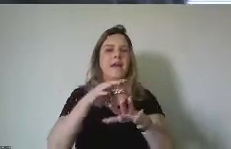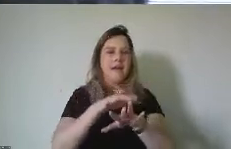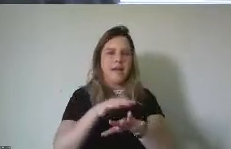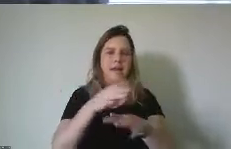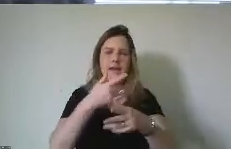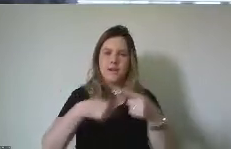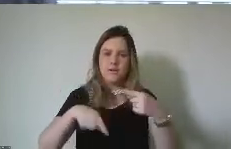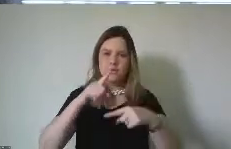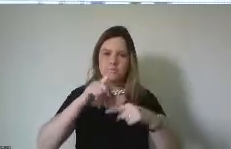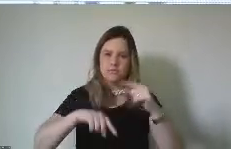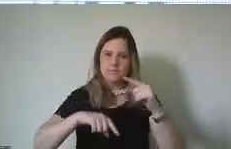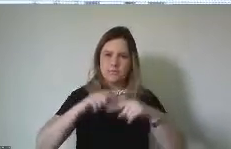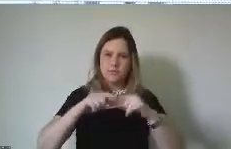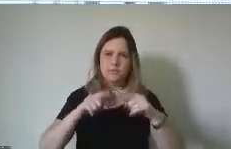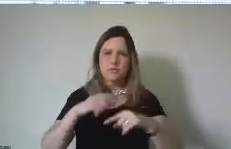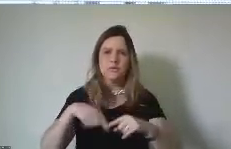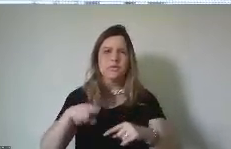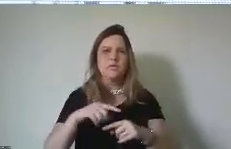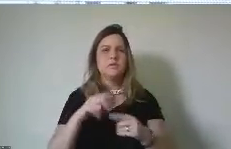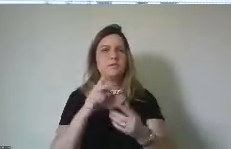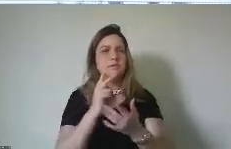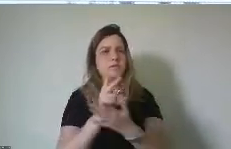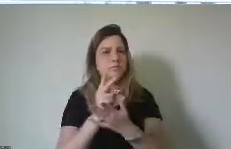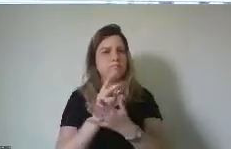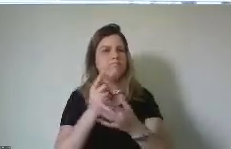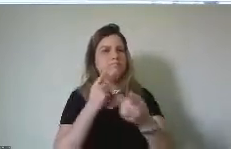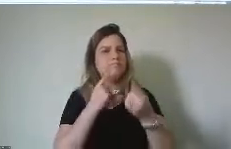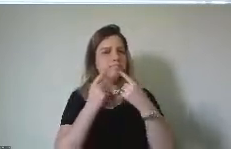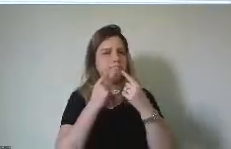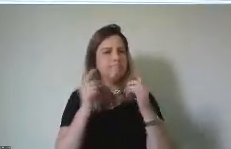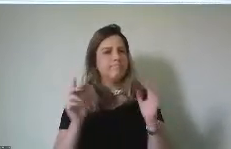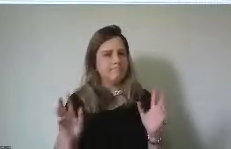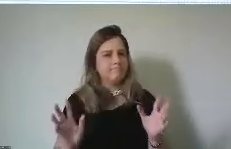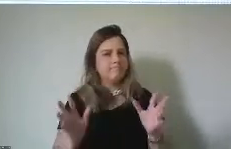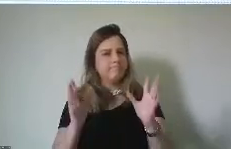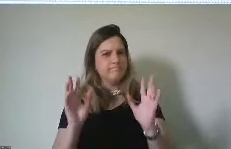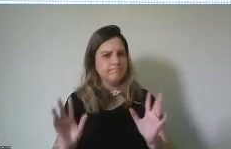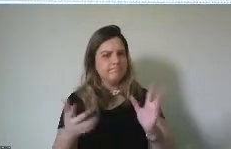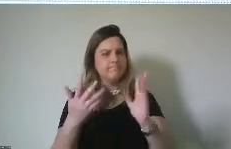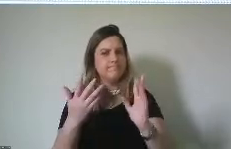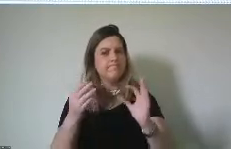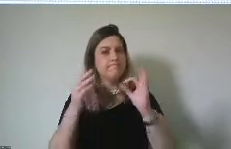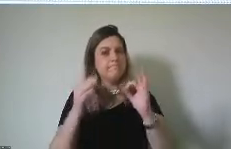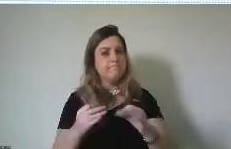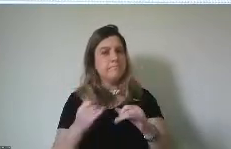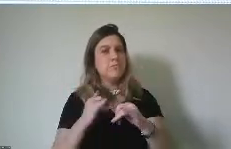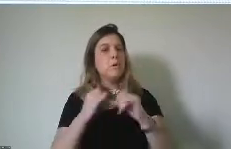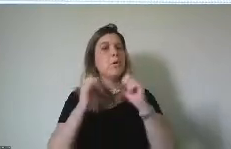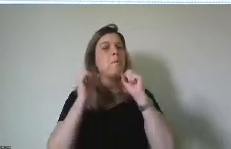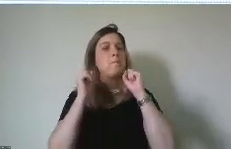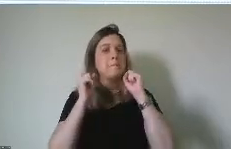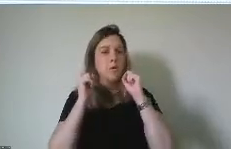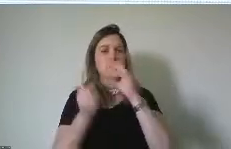que estão sendo discutidos e motivados pela transição energética podem criar novos mercados